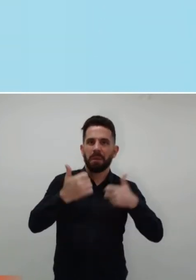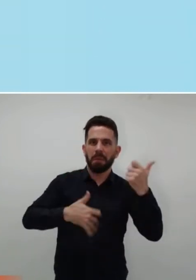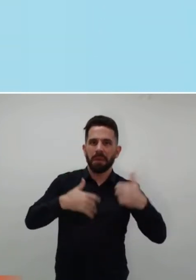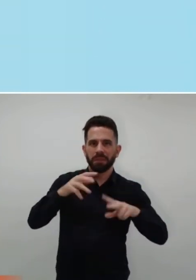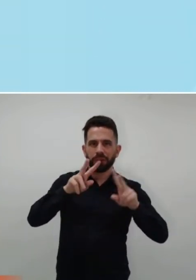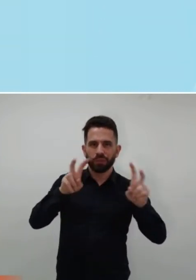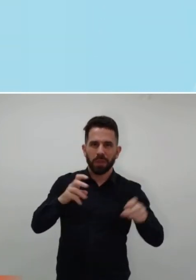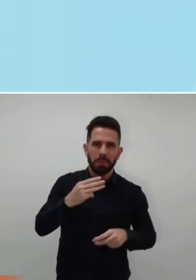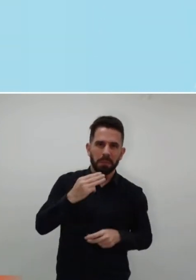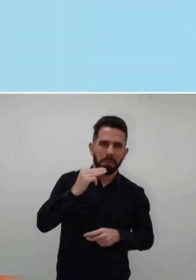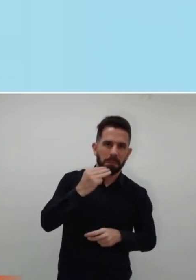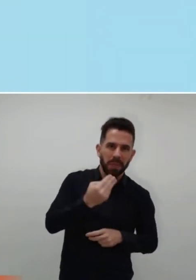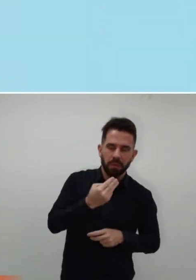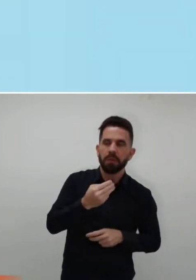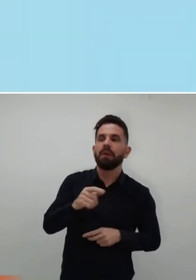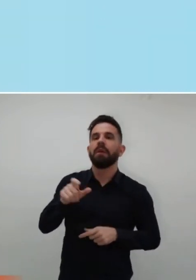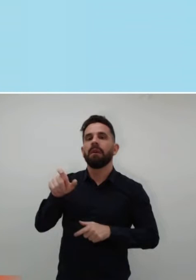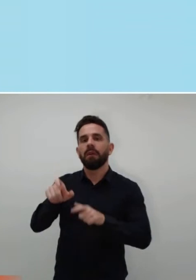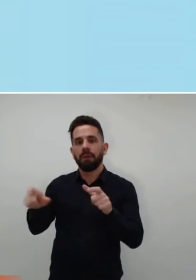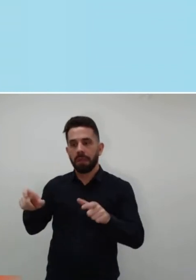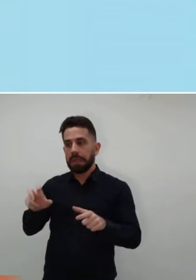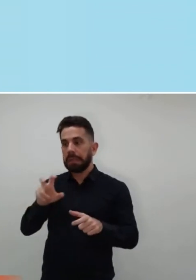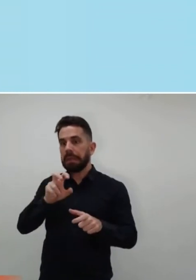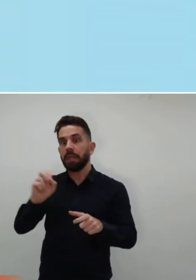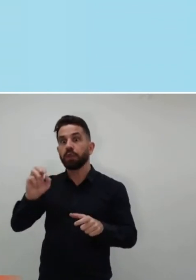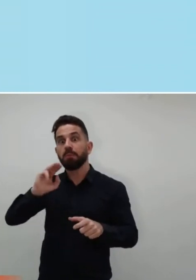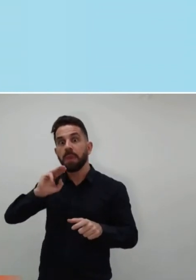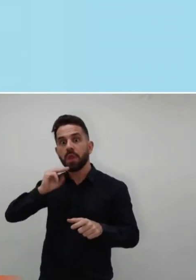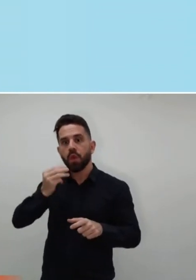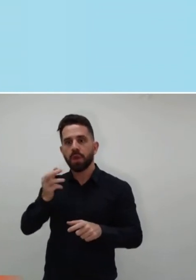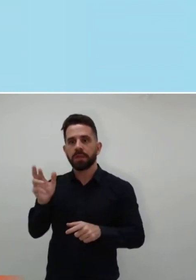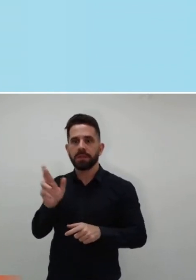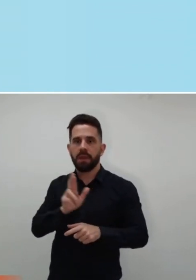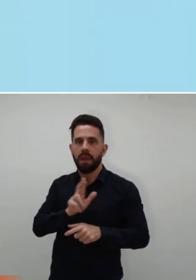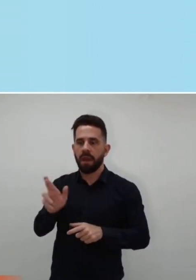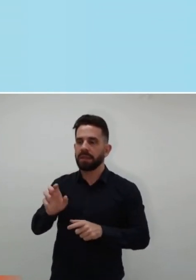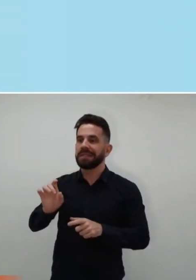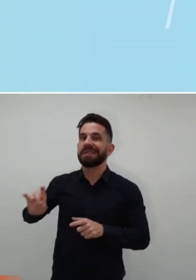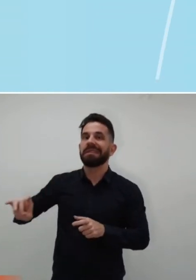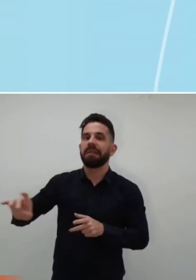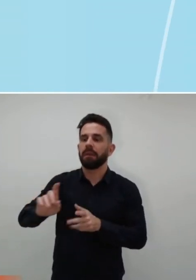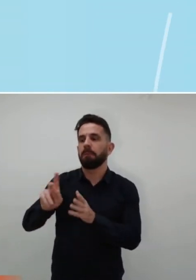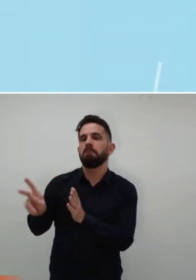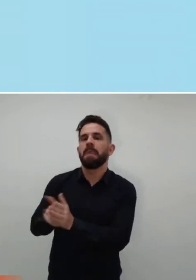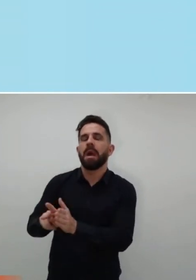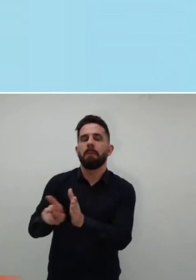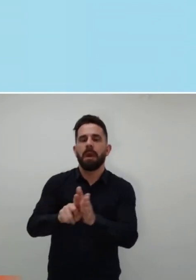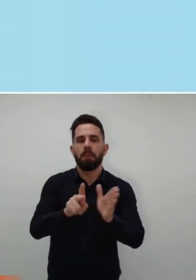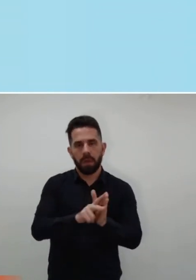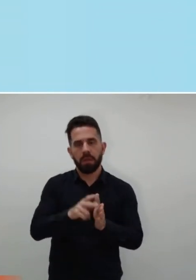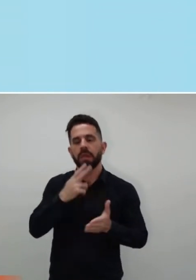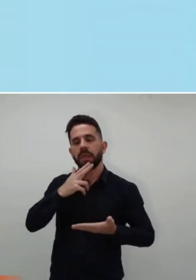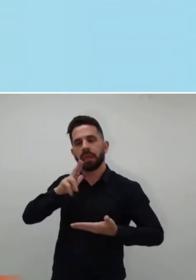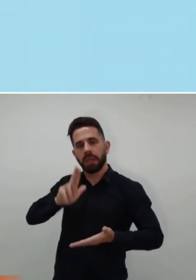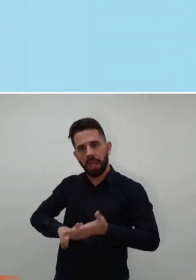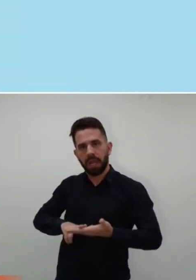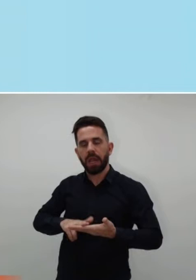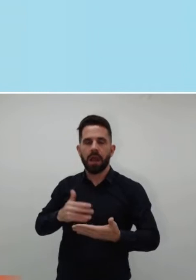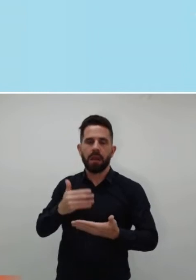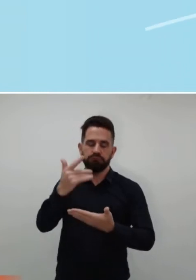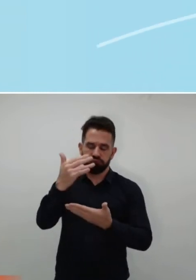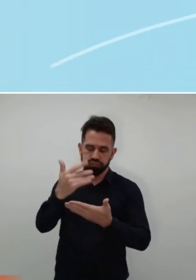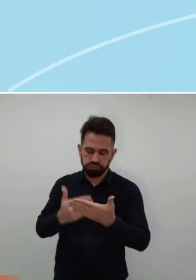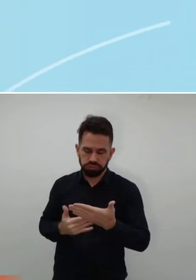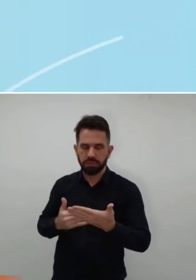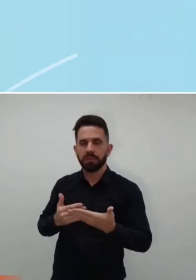de 500 milhões de reais de patrimônio declarado ao TSE desses candidatos. Isso dá